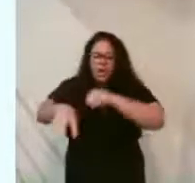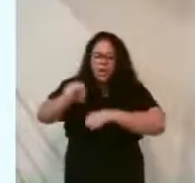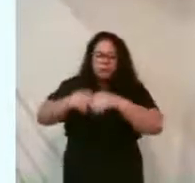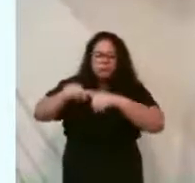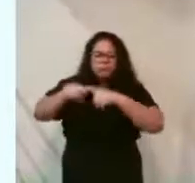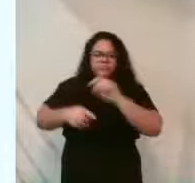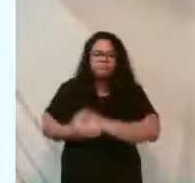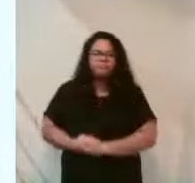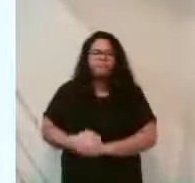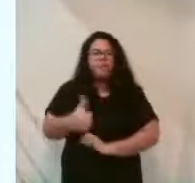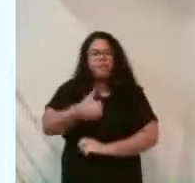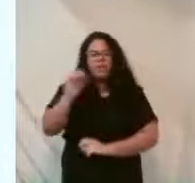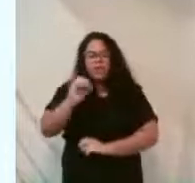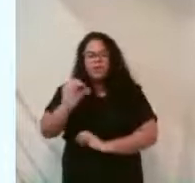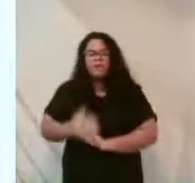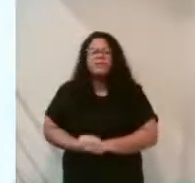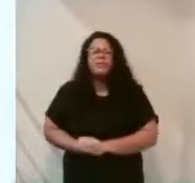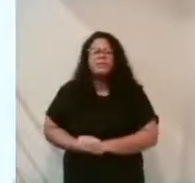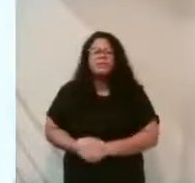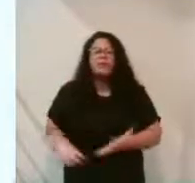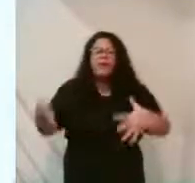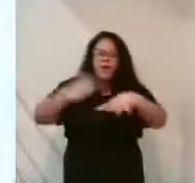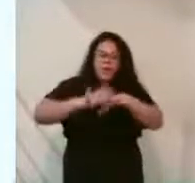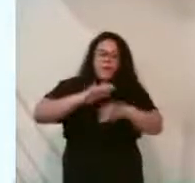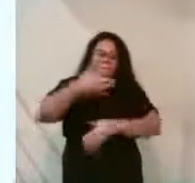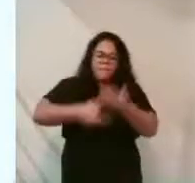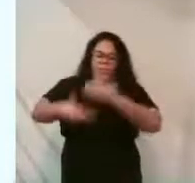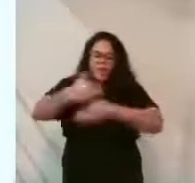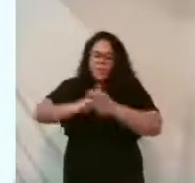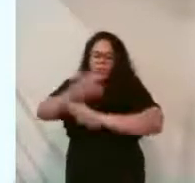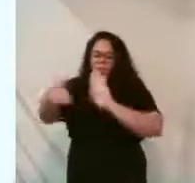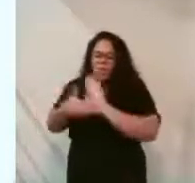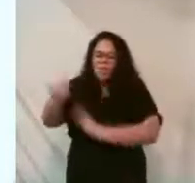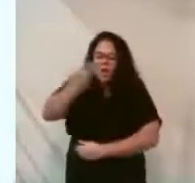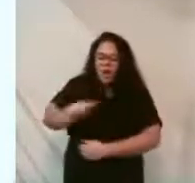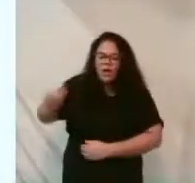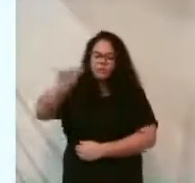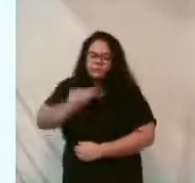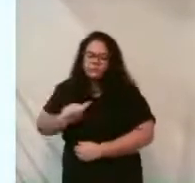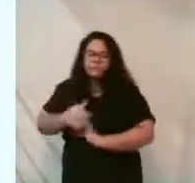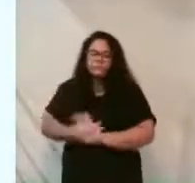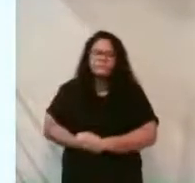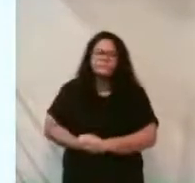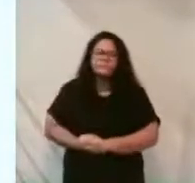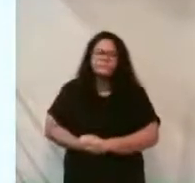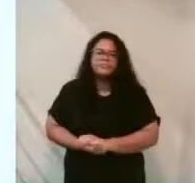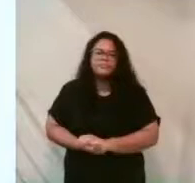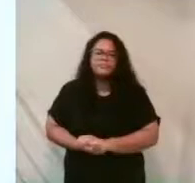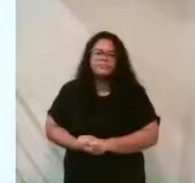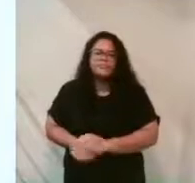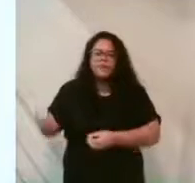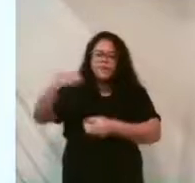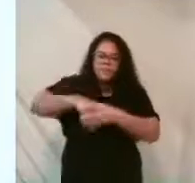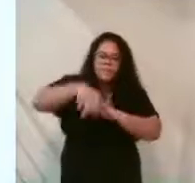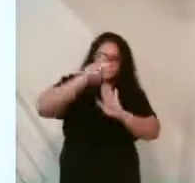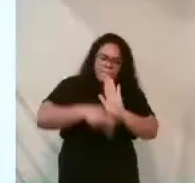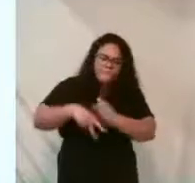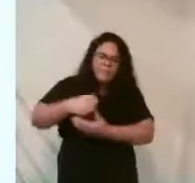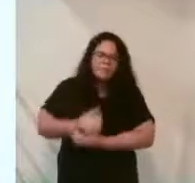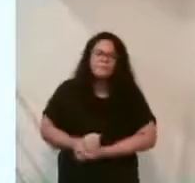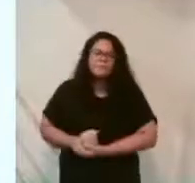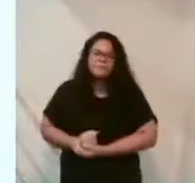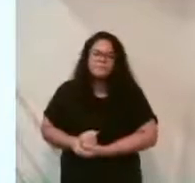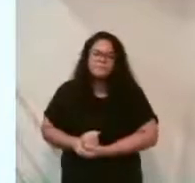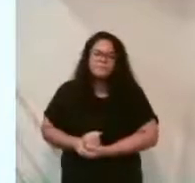10. Incluir a participação das cooperativas e associação de catadores no plano de limpeza realizado por eventos públicos e